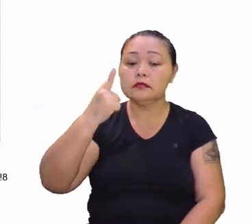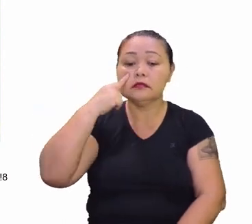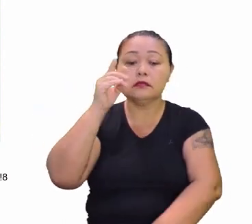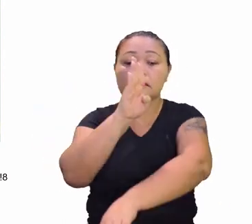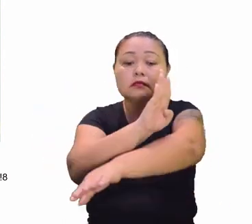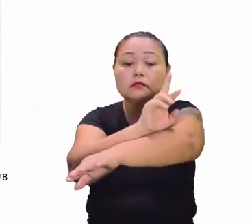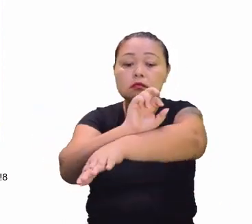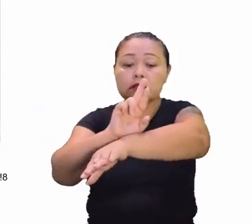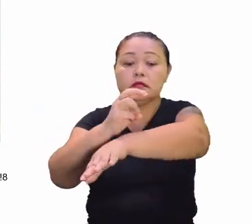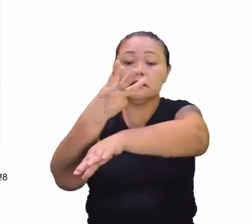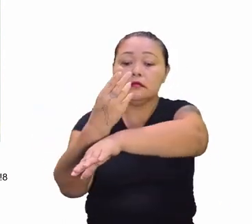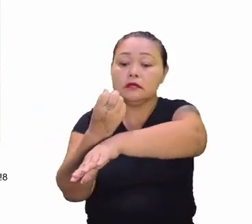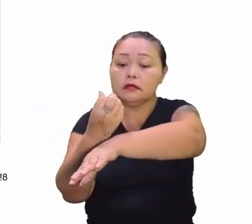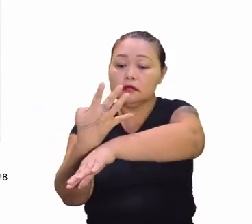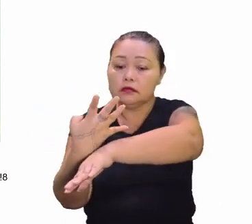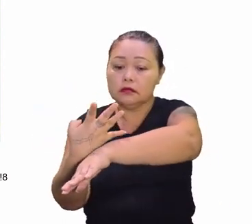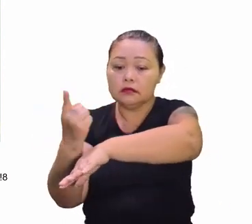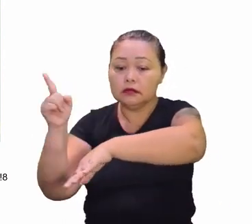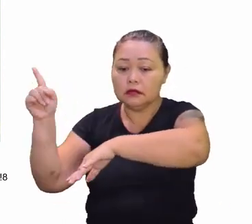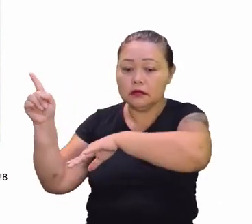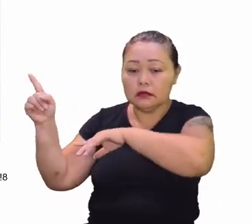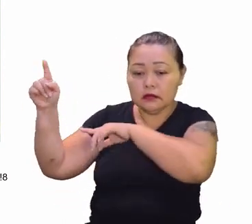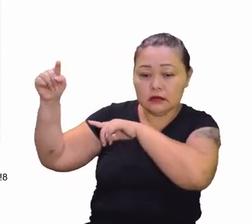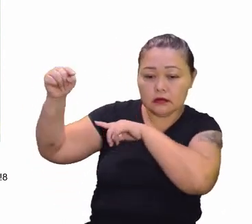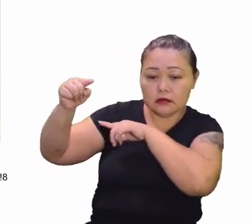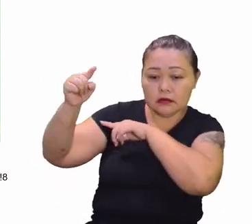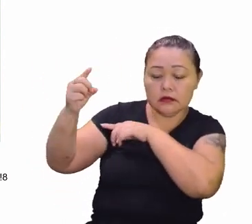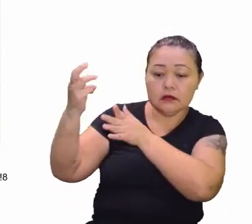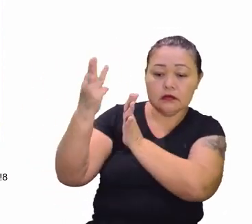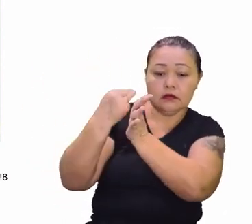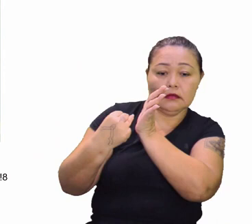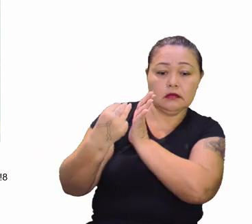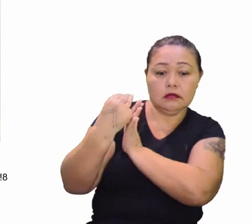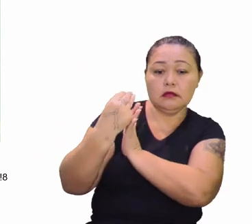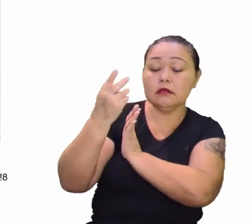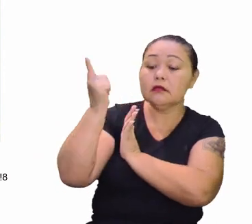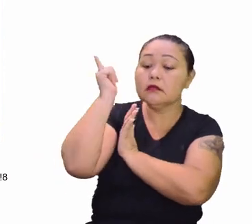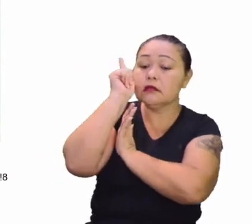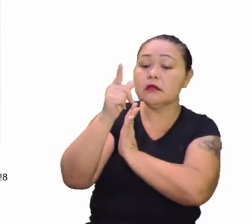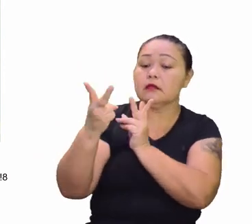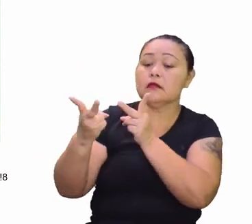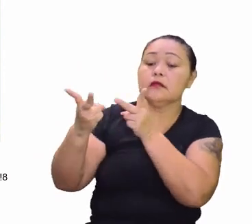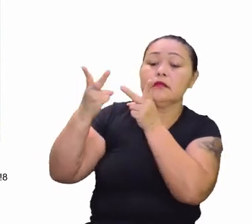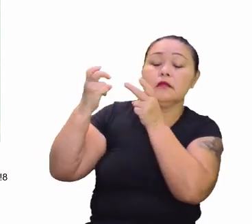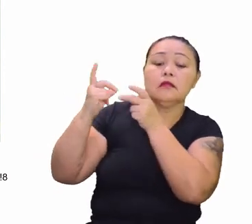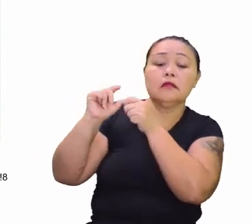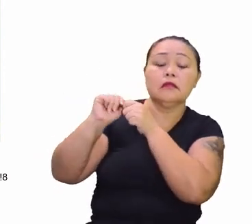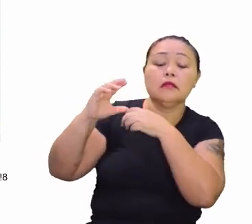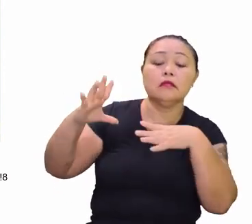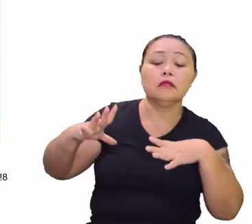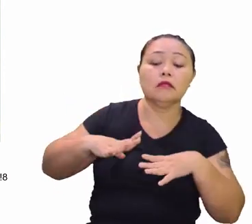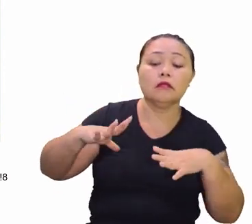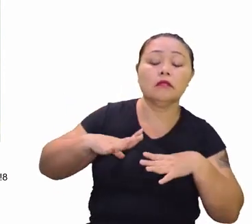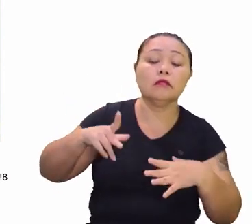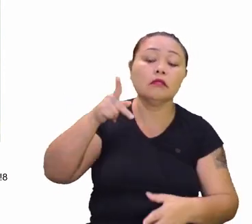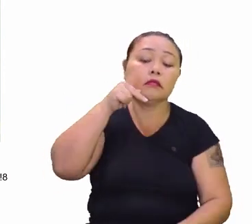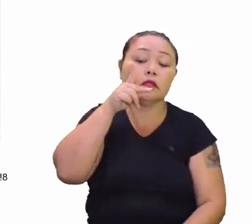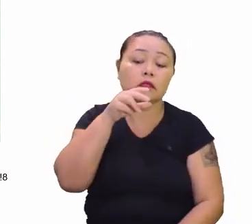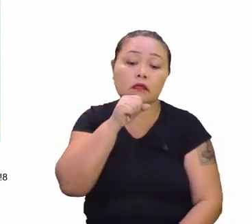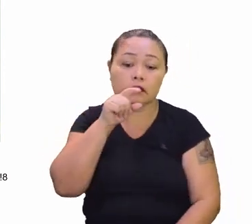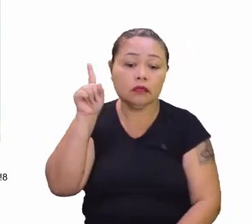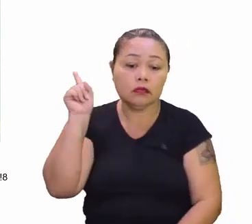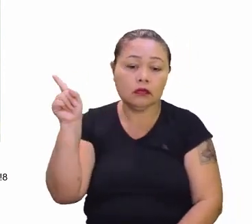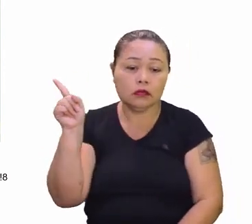BR-364, ao longo aí do mapa, né? E aí a gente consegue perceber a cidade de Porto